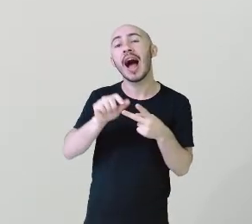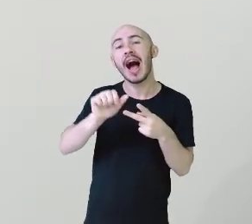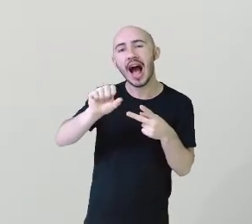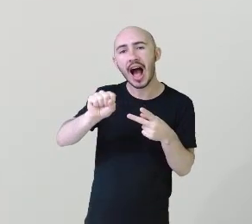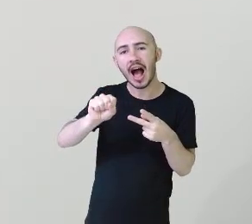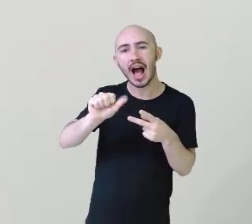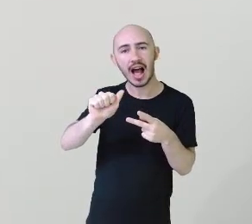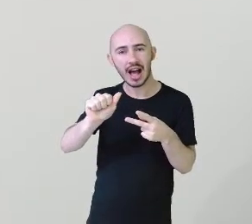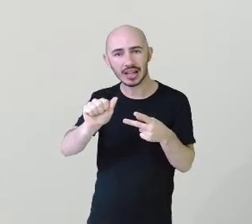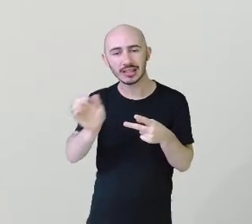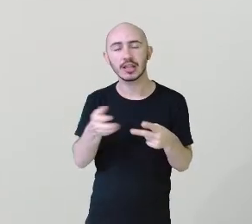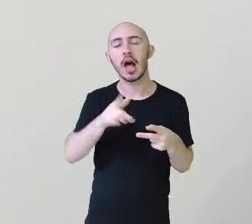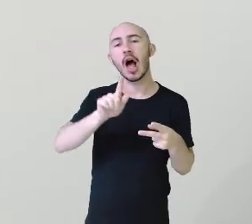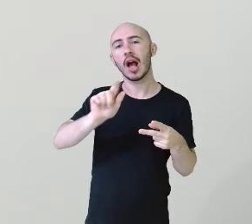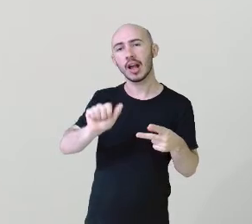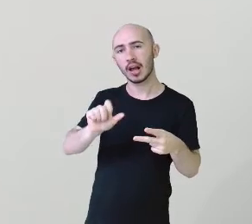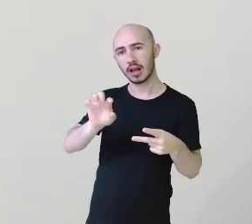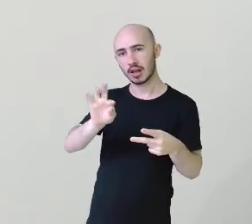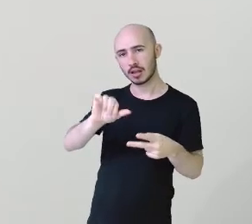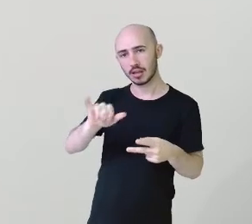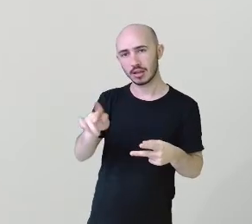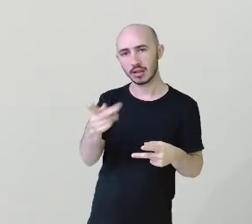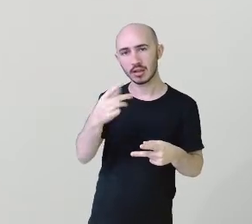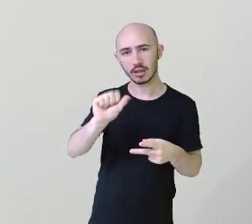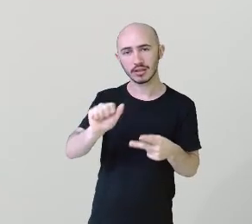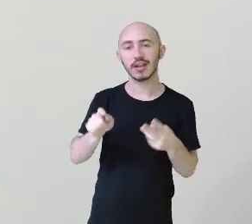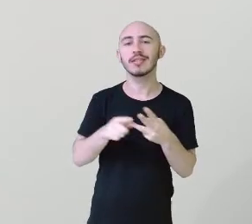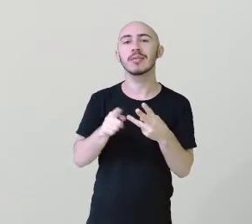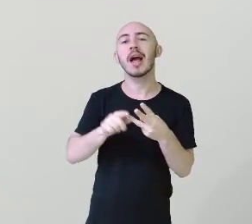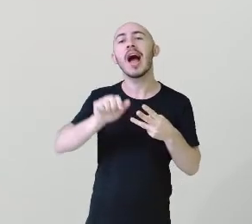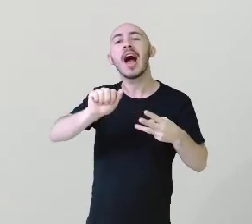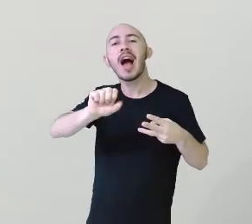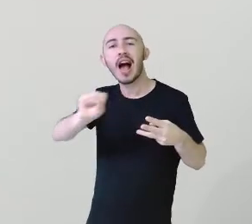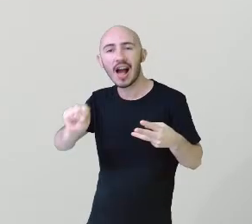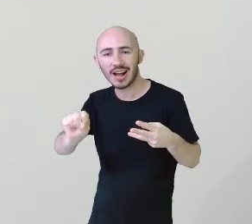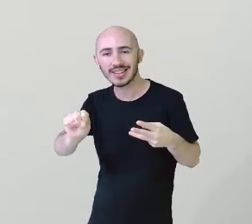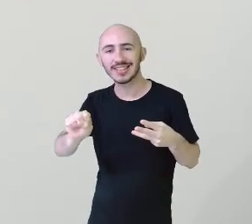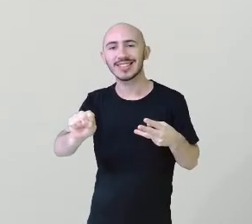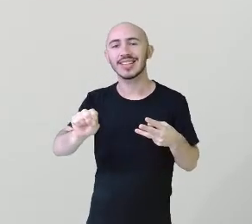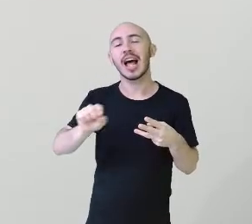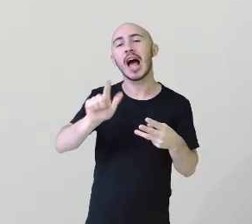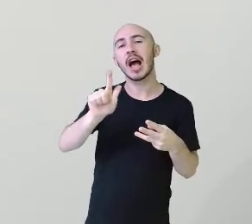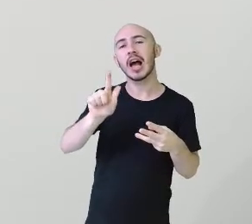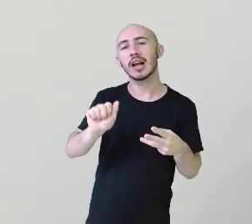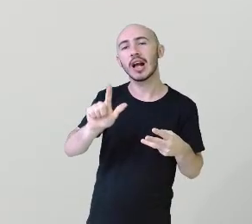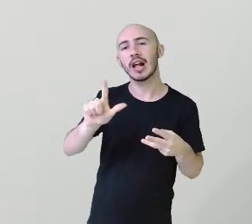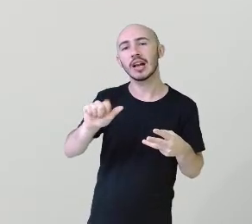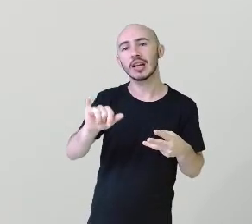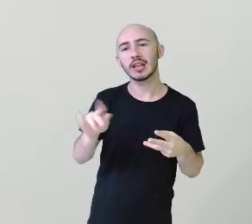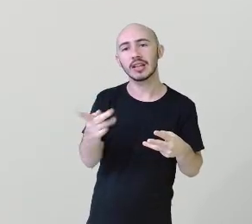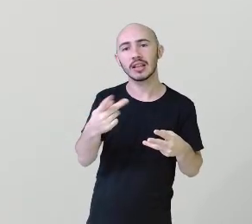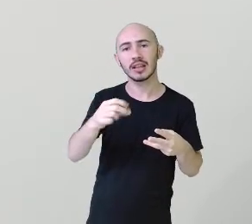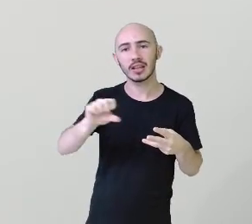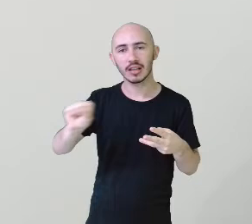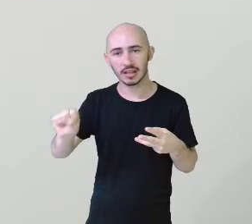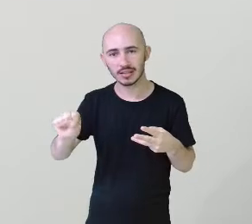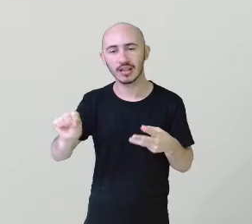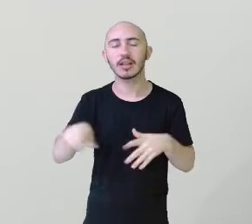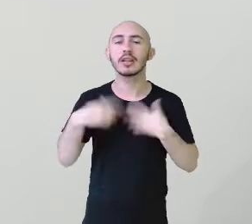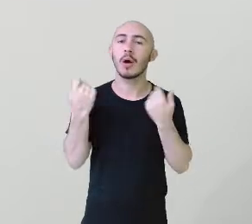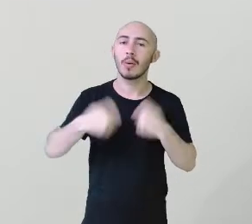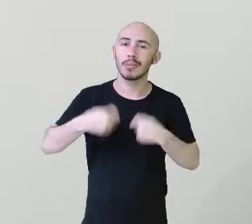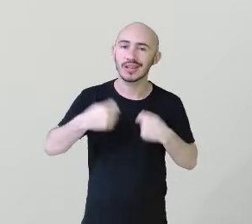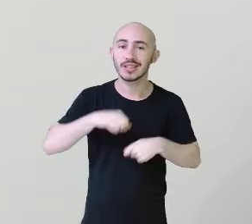gênero e em relação ao número. Ao gênero, eu vou observar se é feminino ou